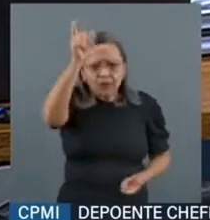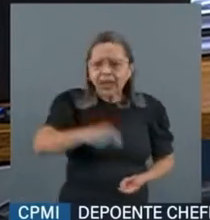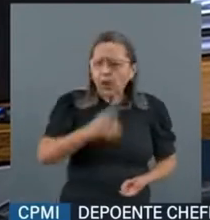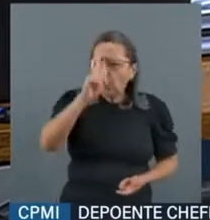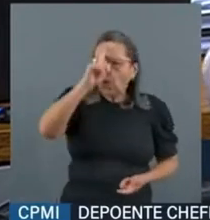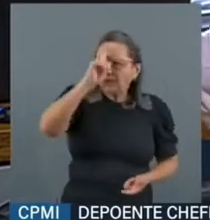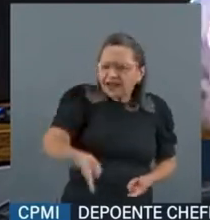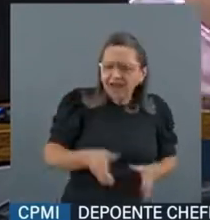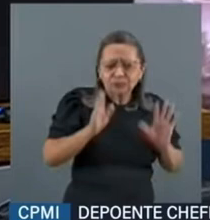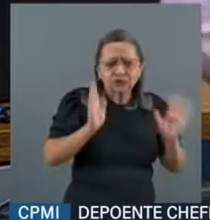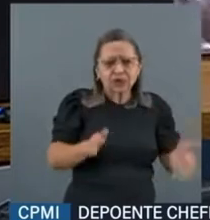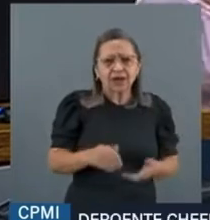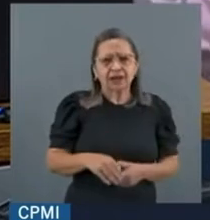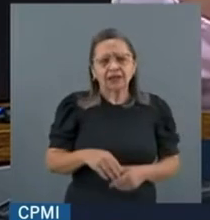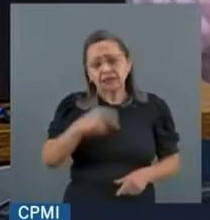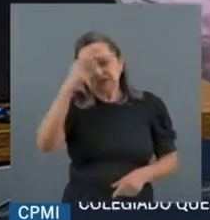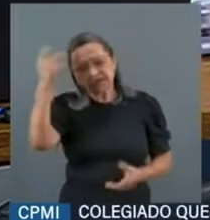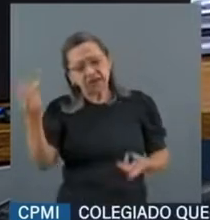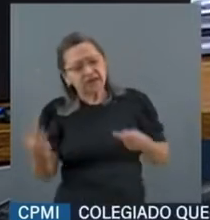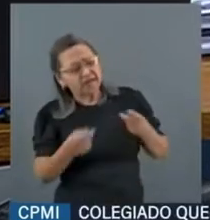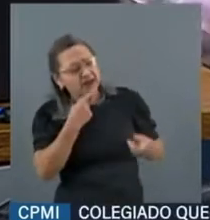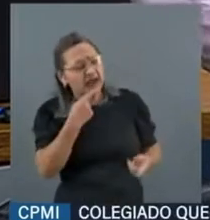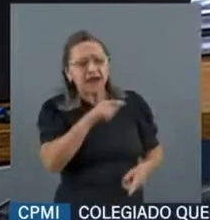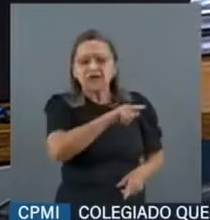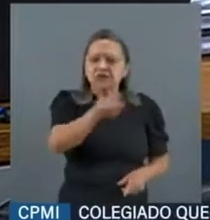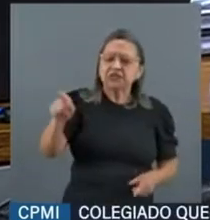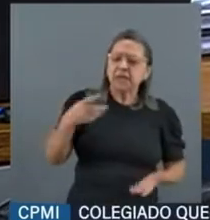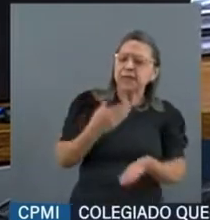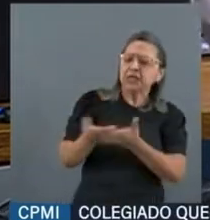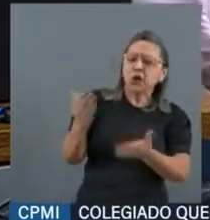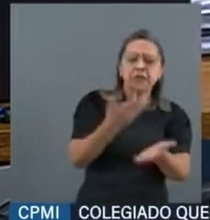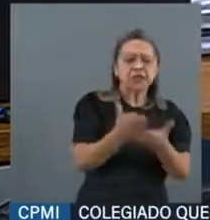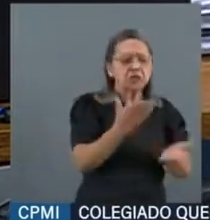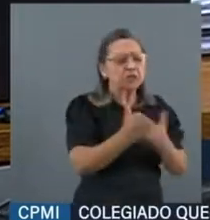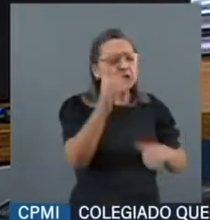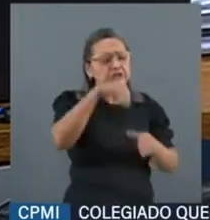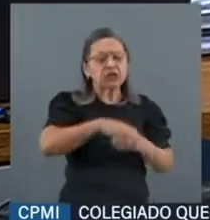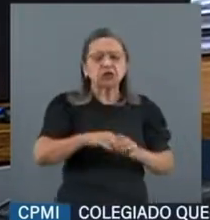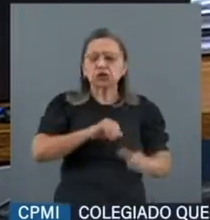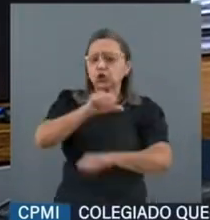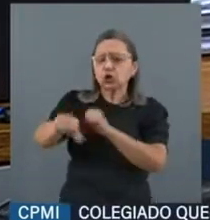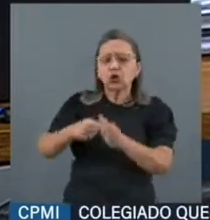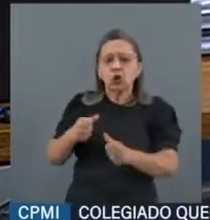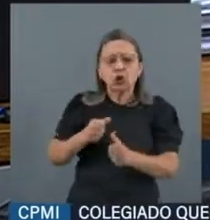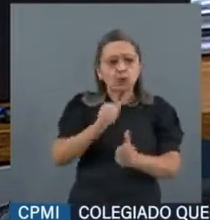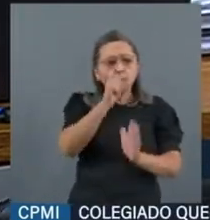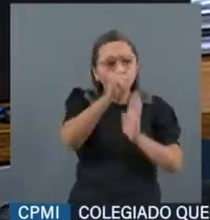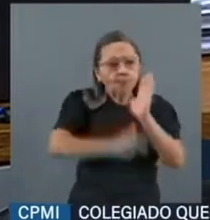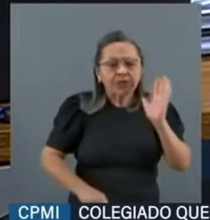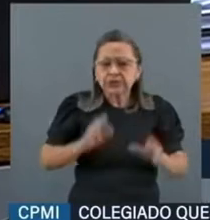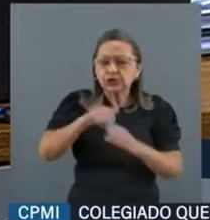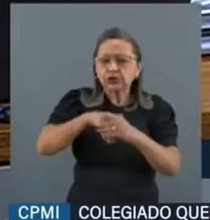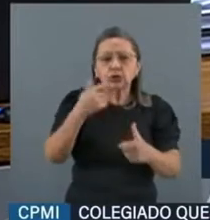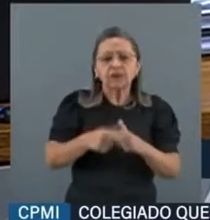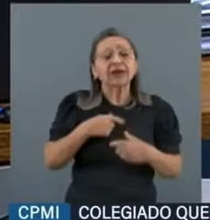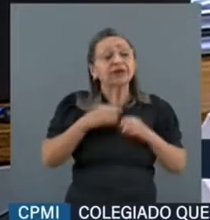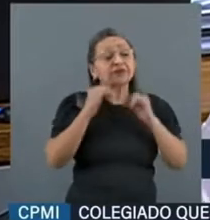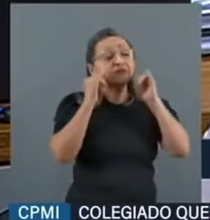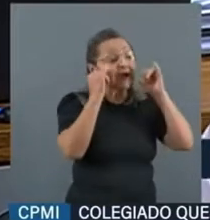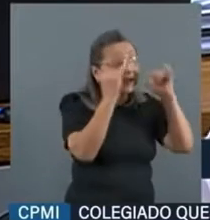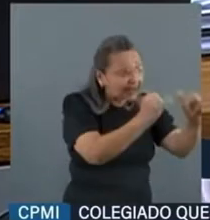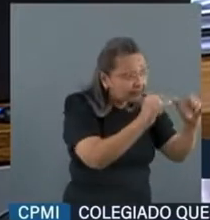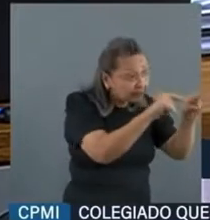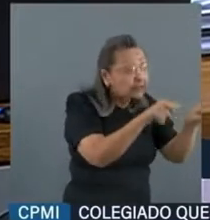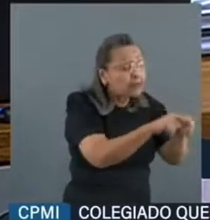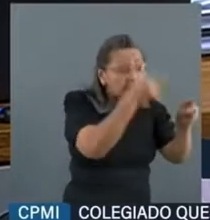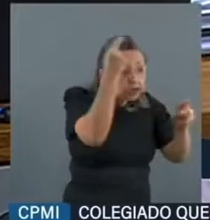falava ó vocês perderam a eleição perderam no voto e se tornaram inelegível e eu quero falar para o senhor e para quem